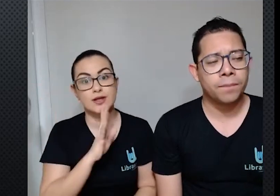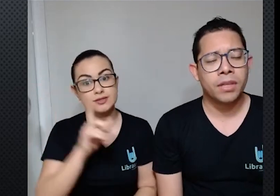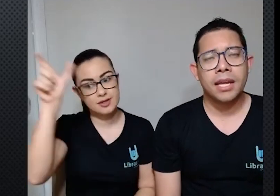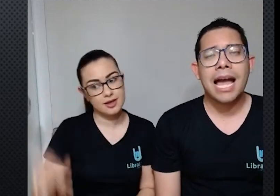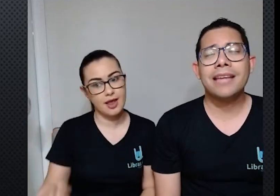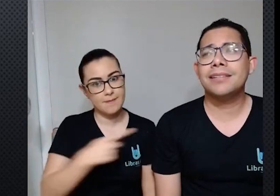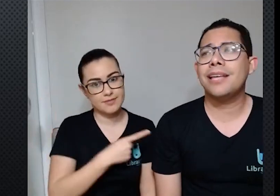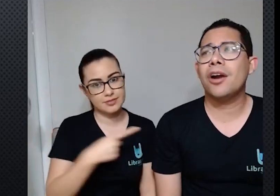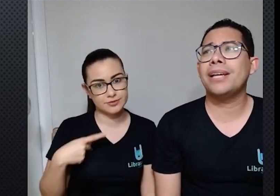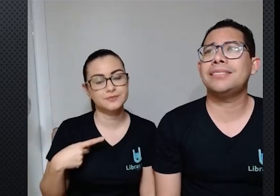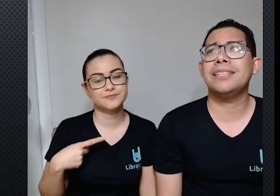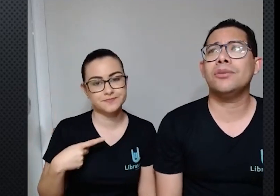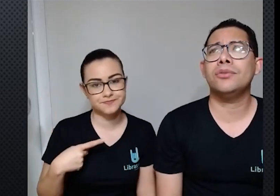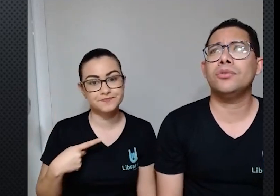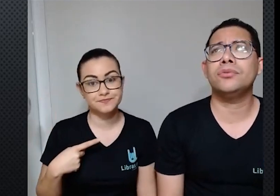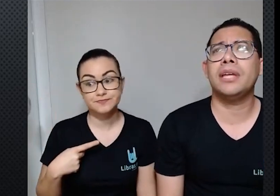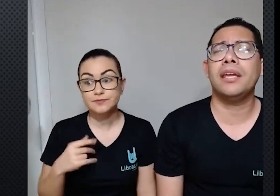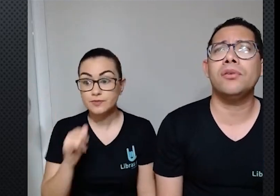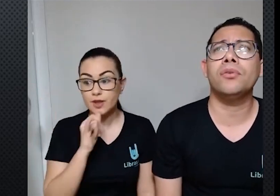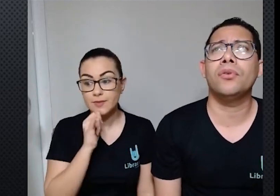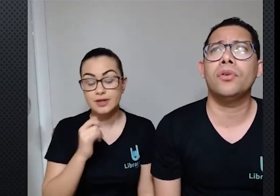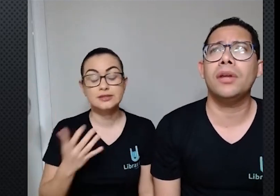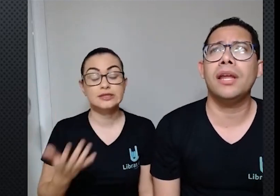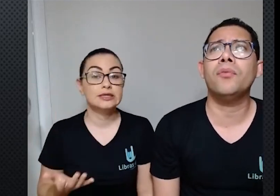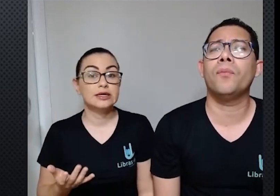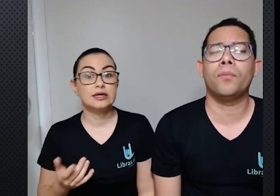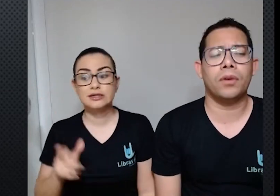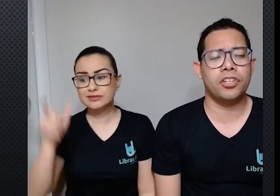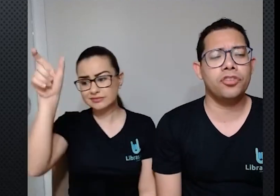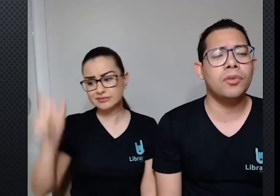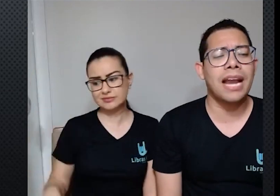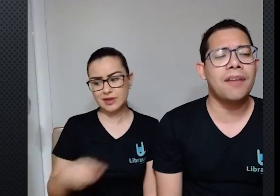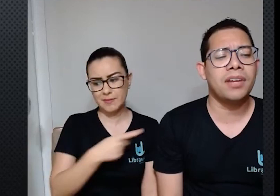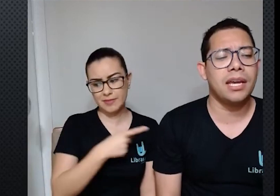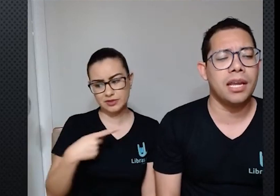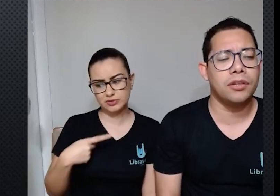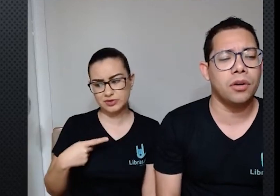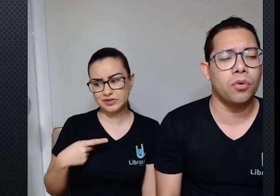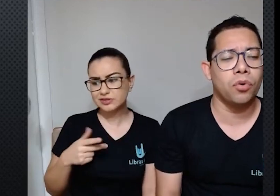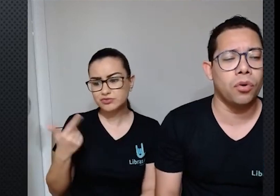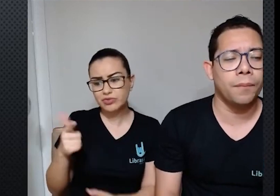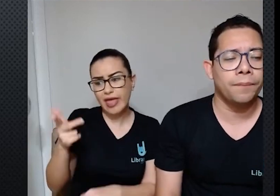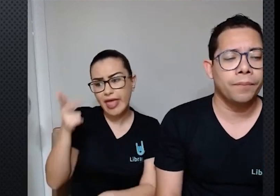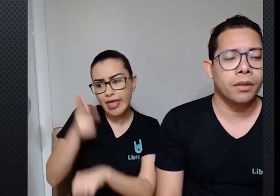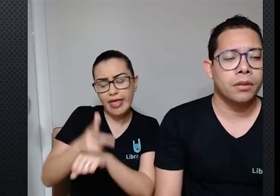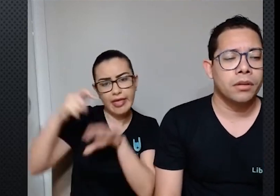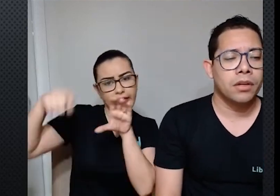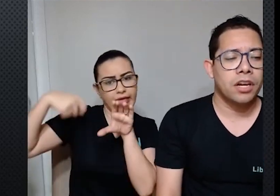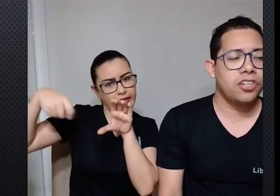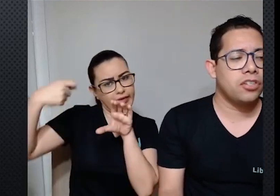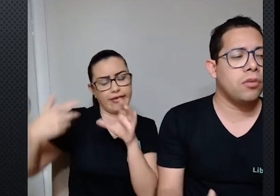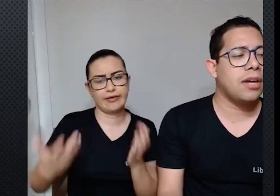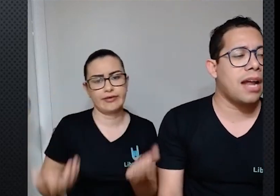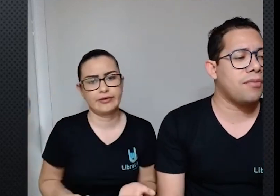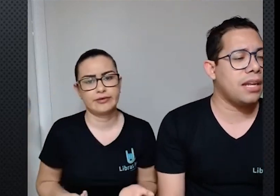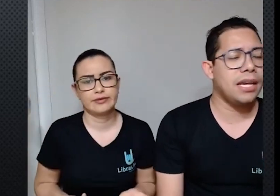importante. Ah, Gesiel, mas eu não tenho, a gente não grava na igreja